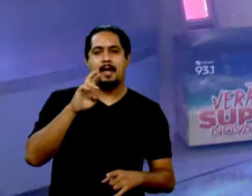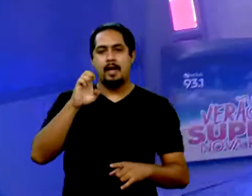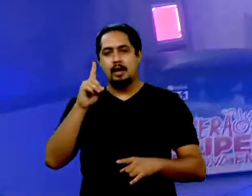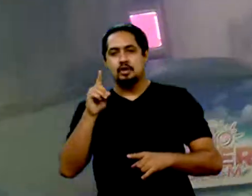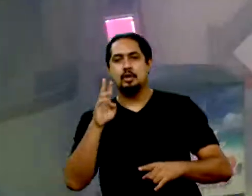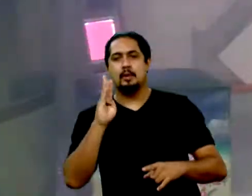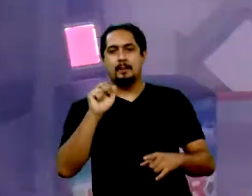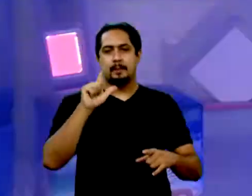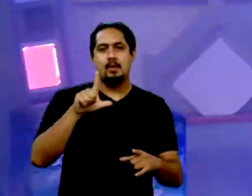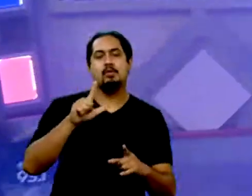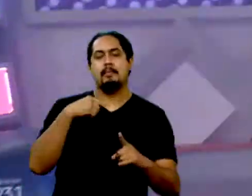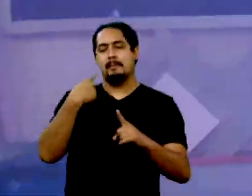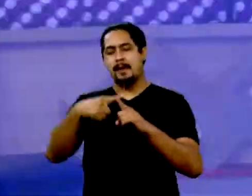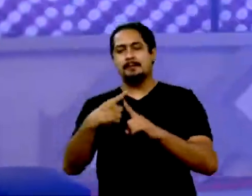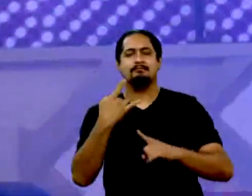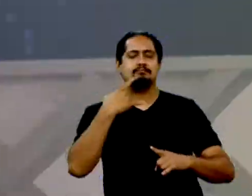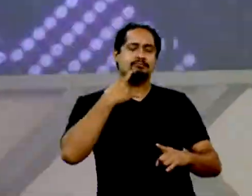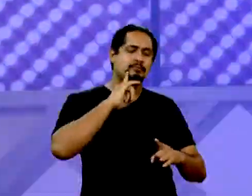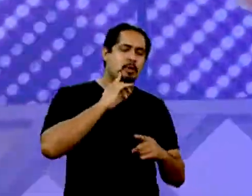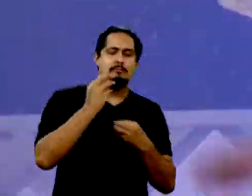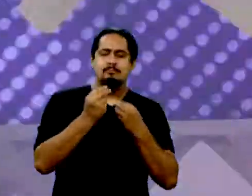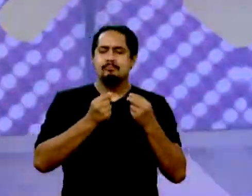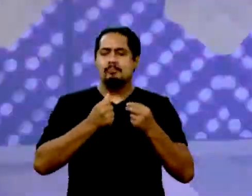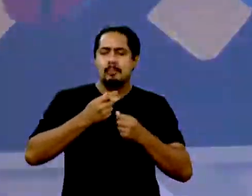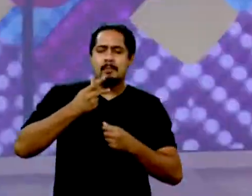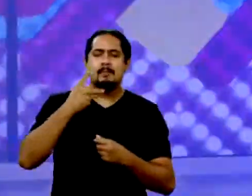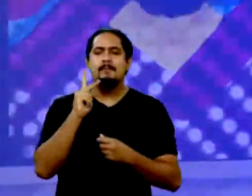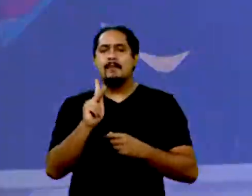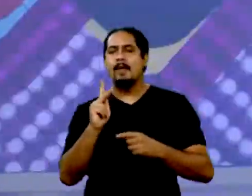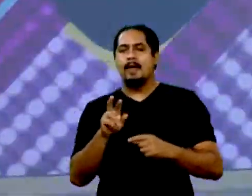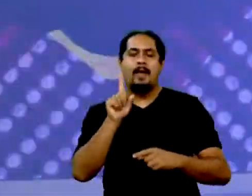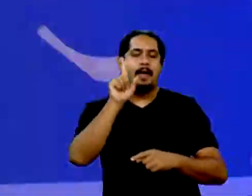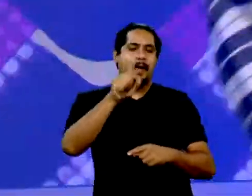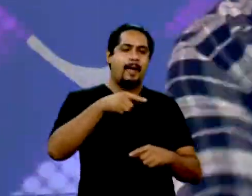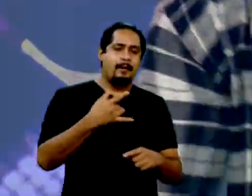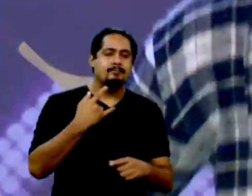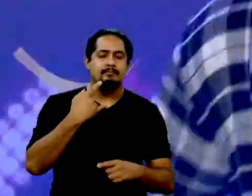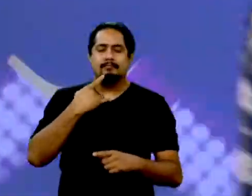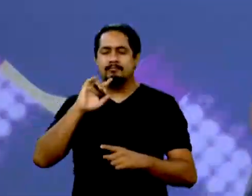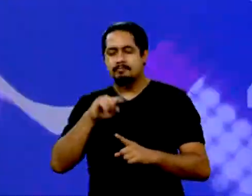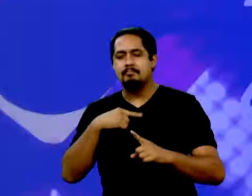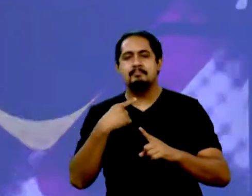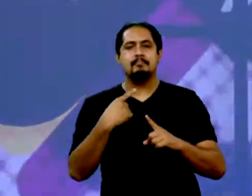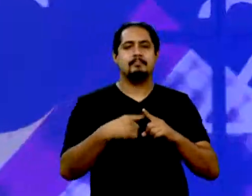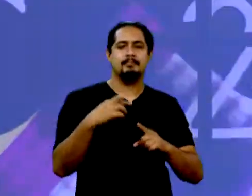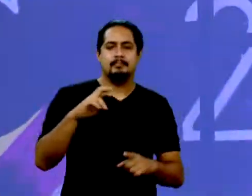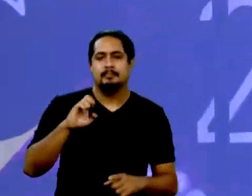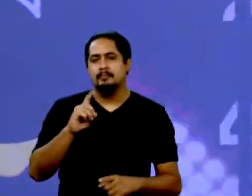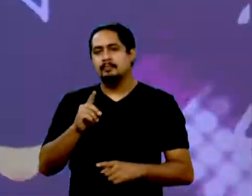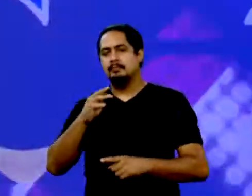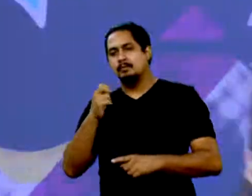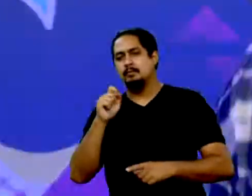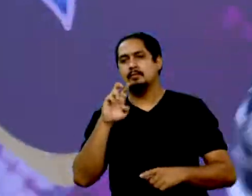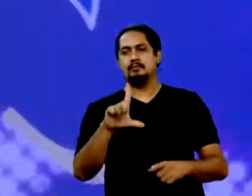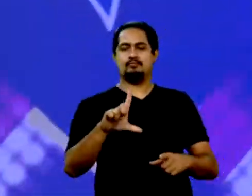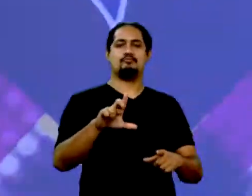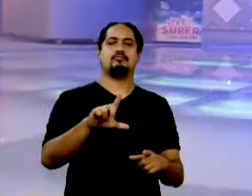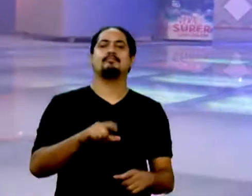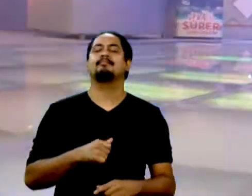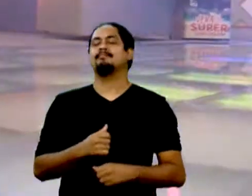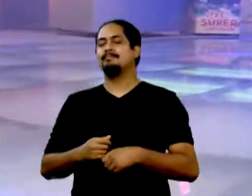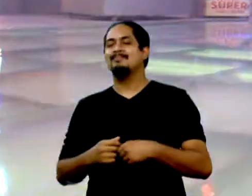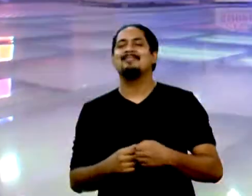de buco, é de paparararara. O gosto da boca dela. É de buco, é de paparararara. Bora, Marcelo Mio! Acertei